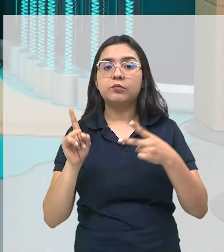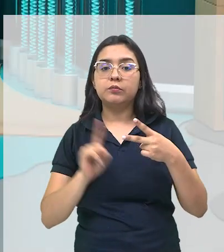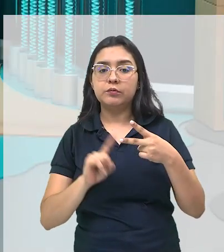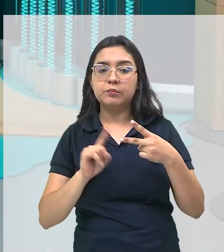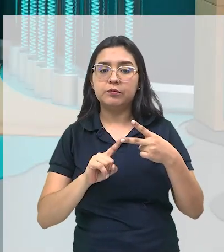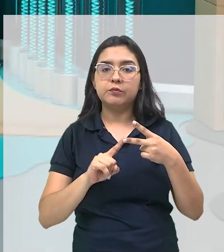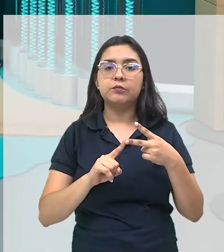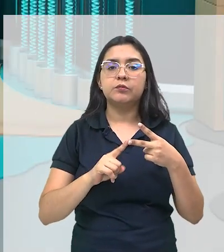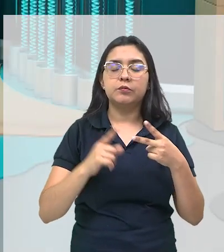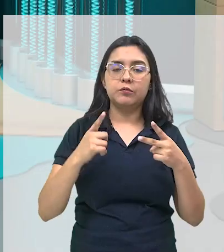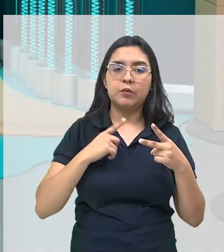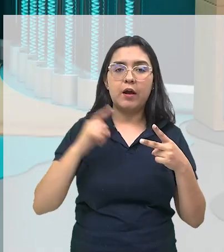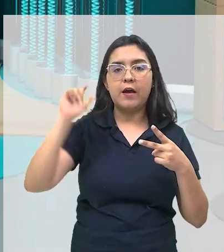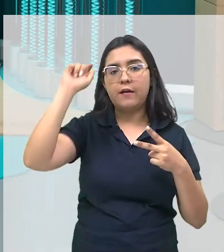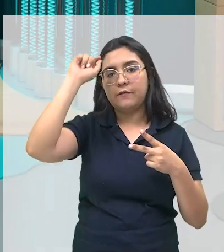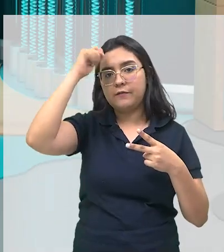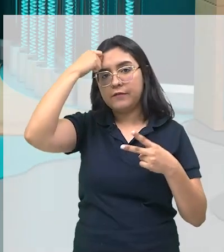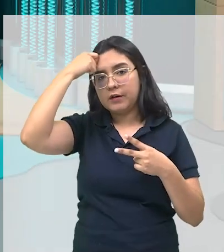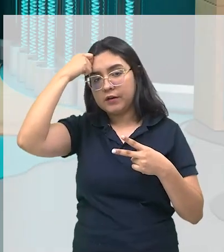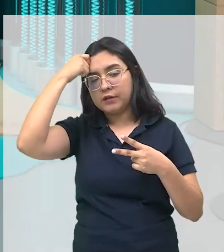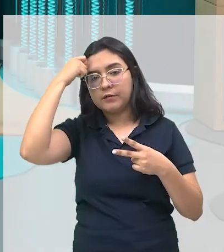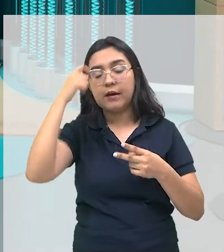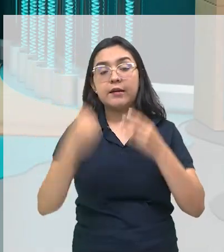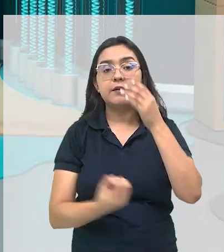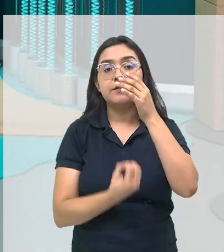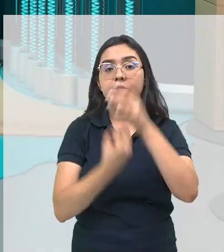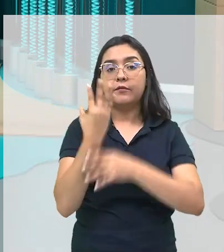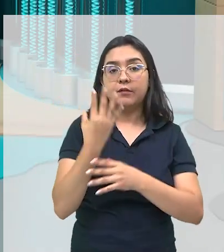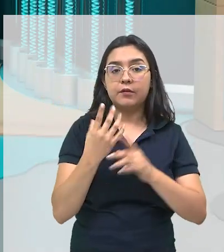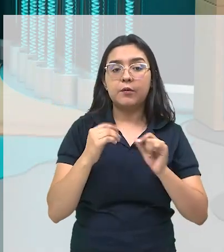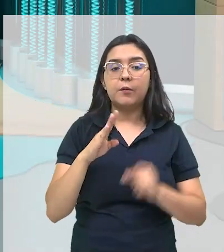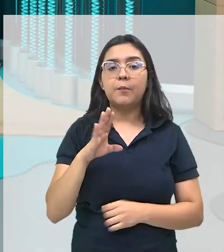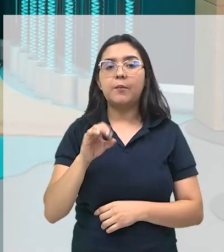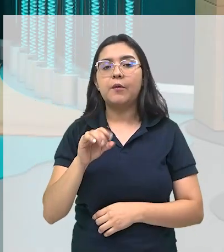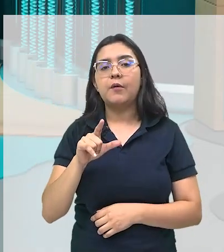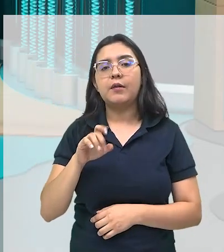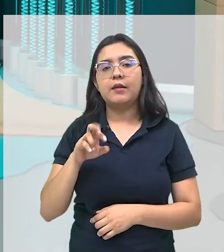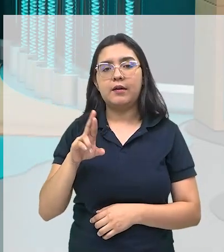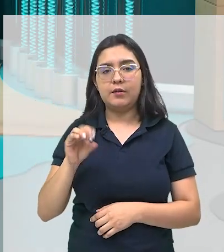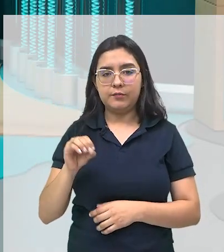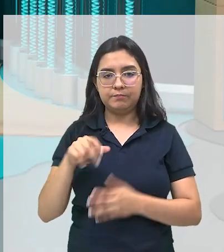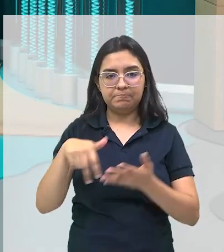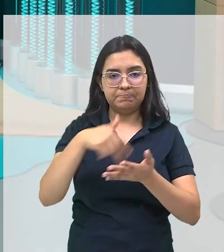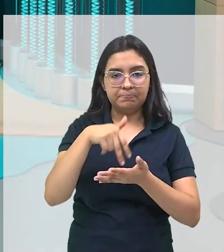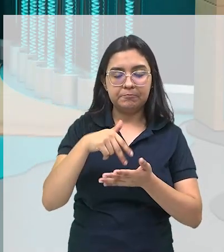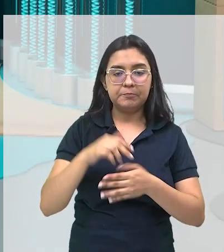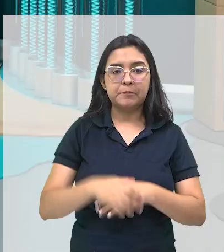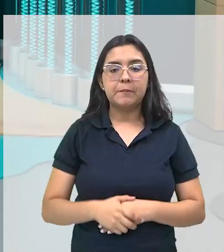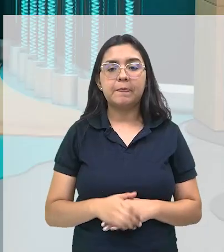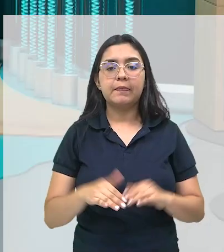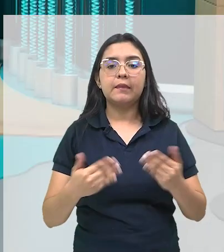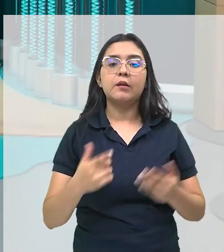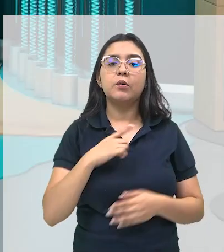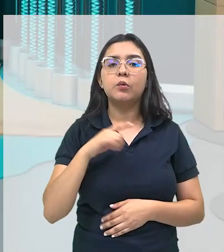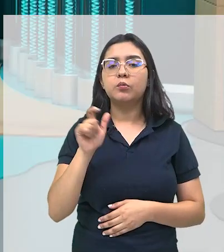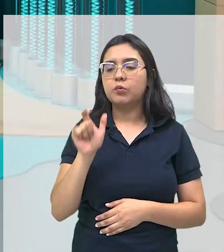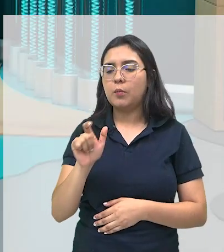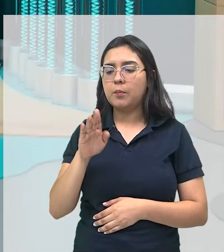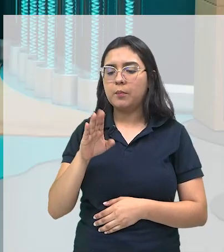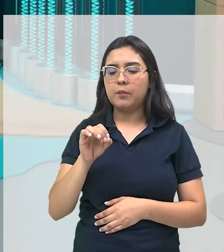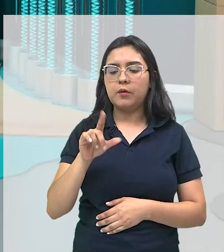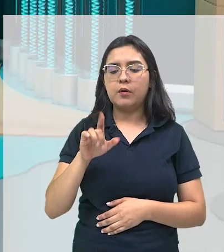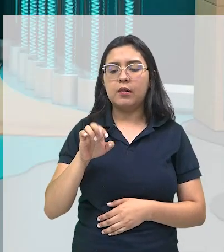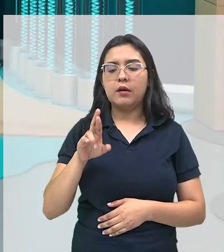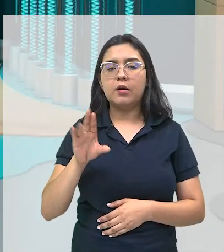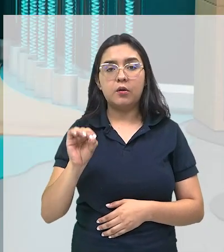os ritmos africanos, e daí então surgiu o bolero, né? Tanto que o nome bolero,